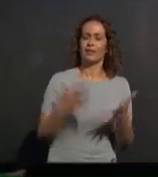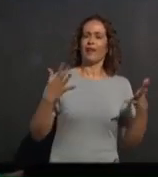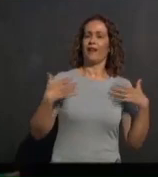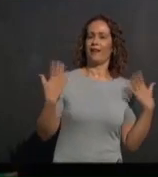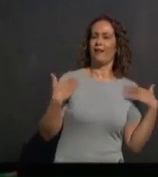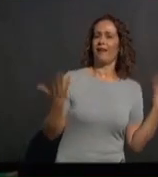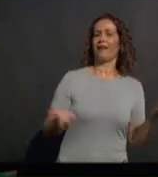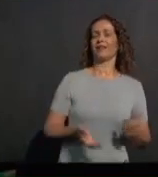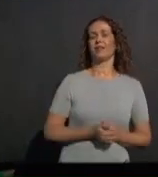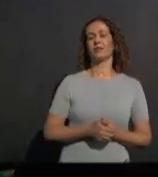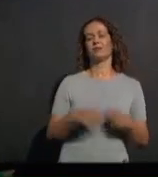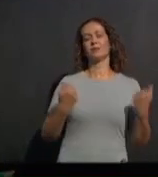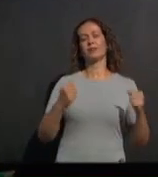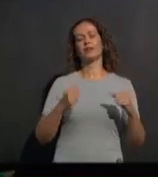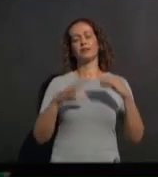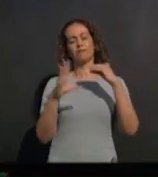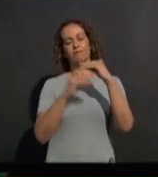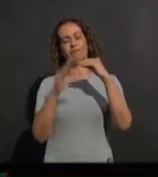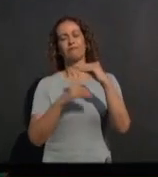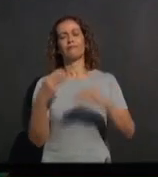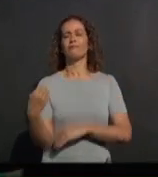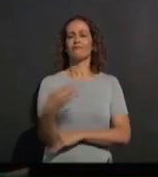Traz um elemento novo, um equilíbrio novo.